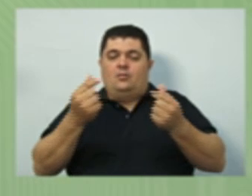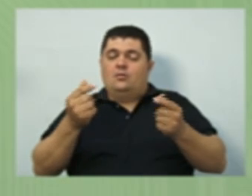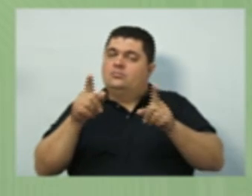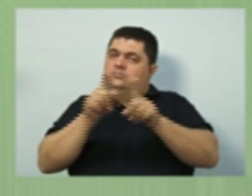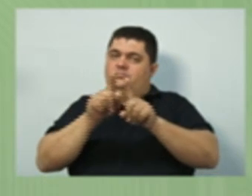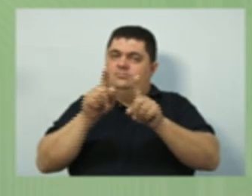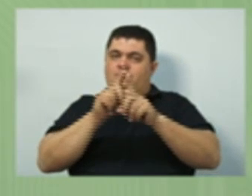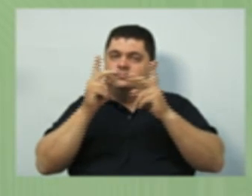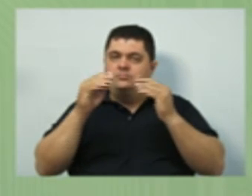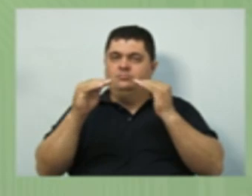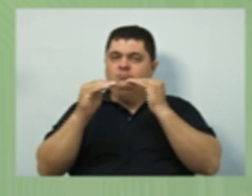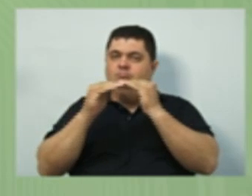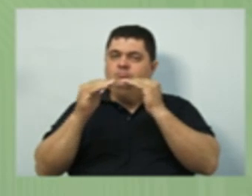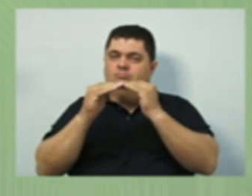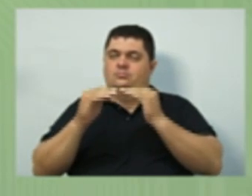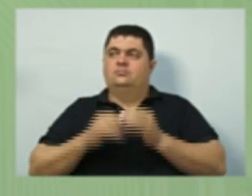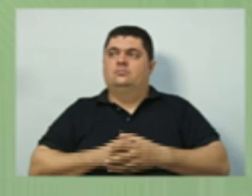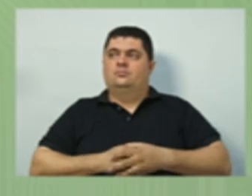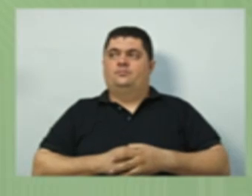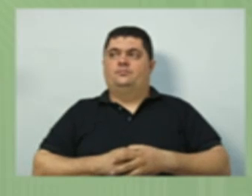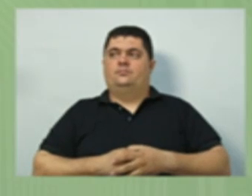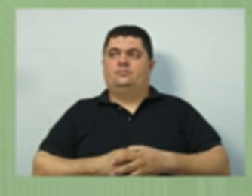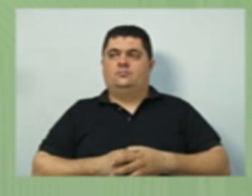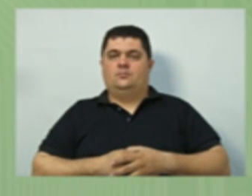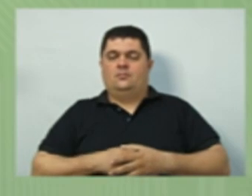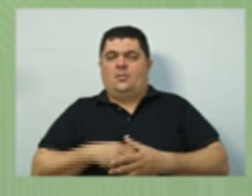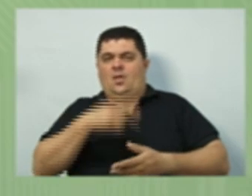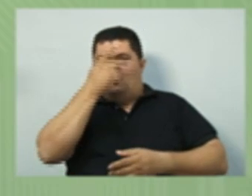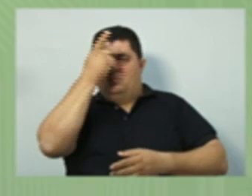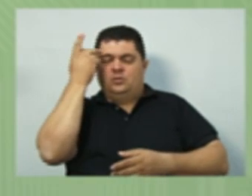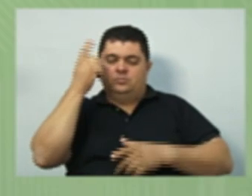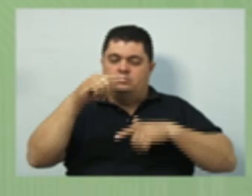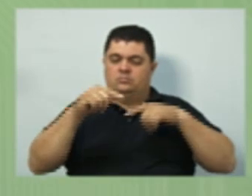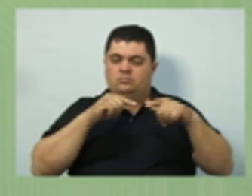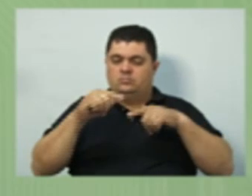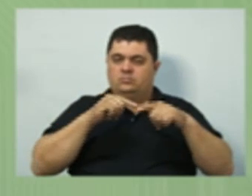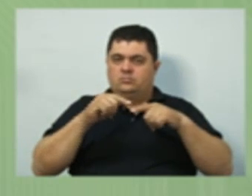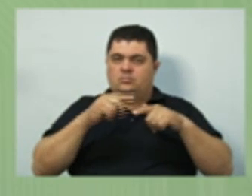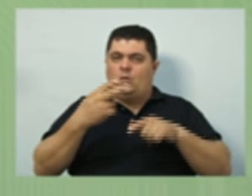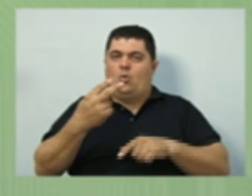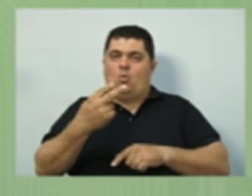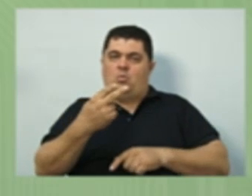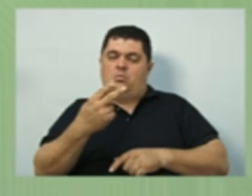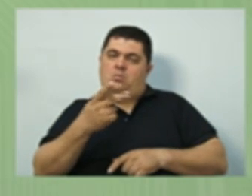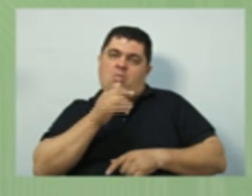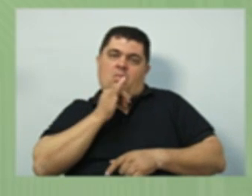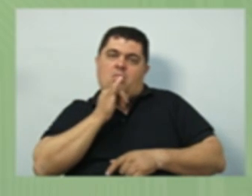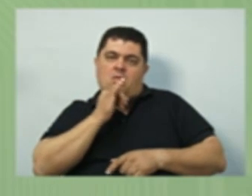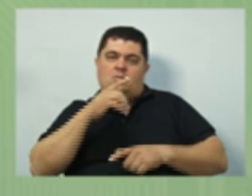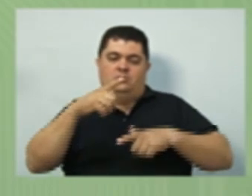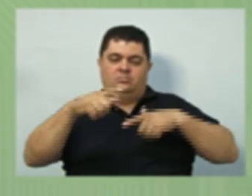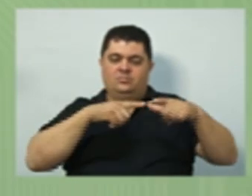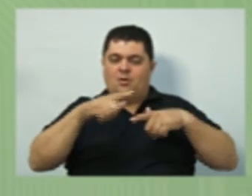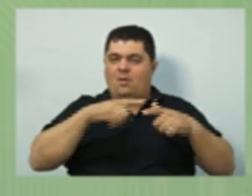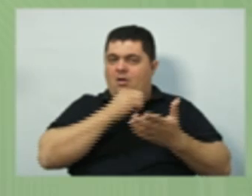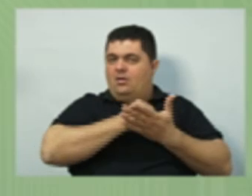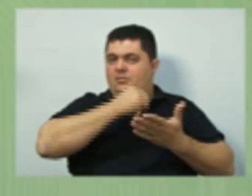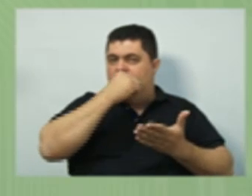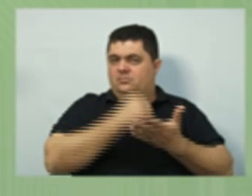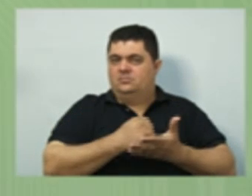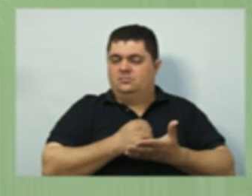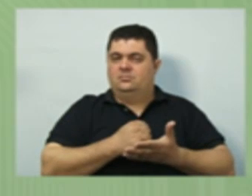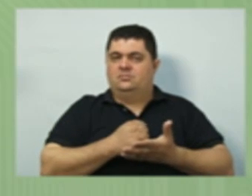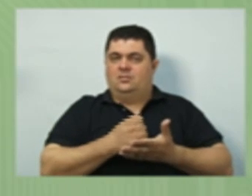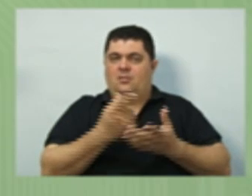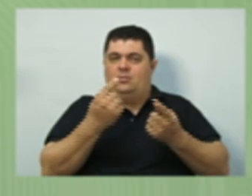capitalista. Ou seja, vemos a pessoa trabalhando como ocupação, como emprego, como